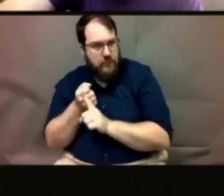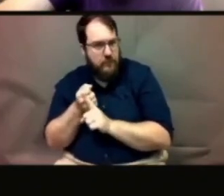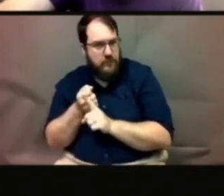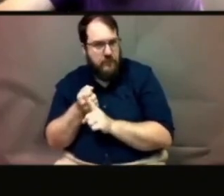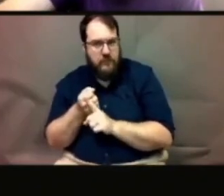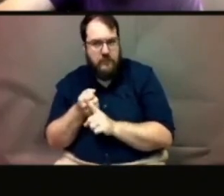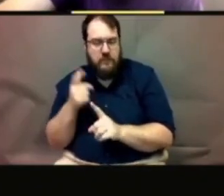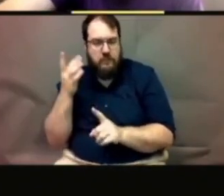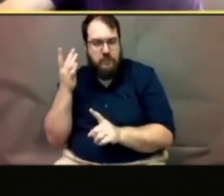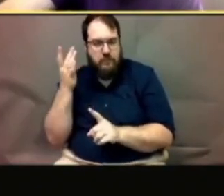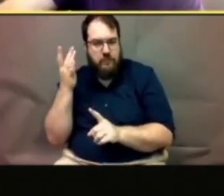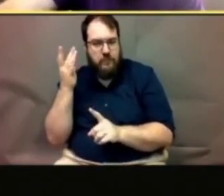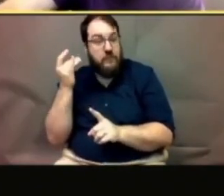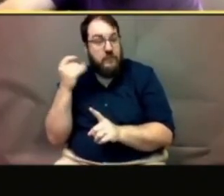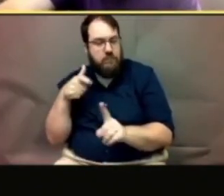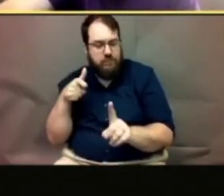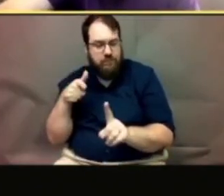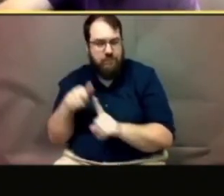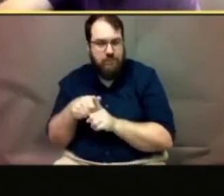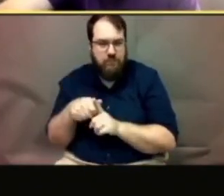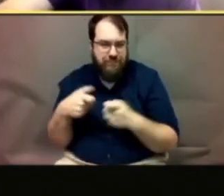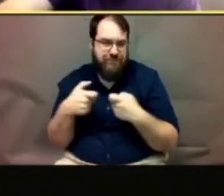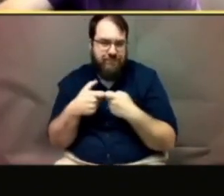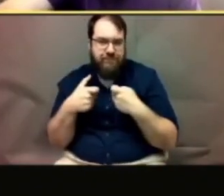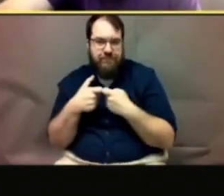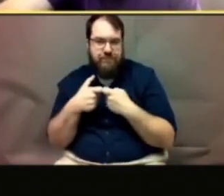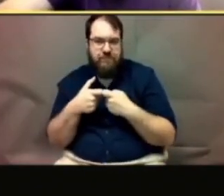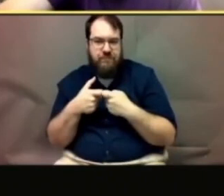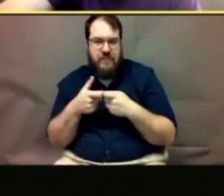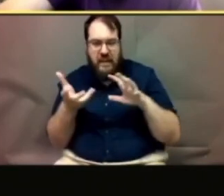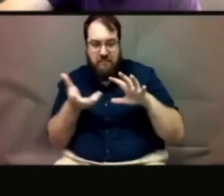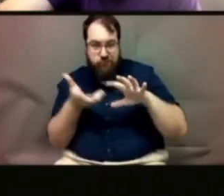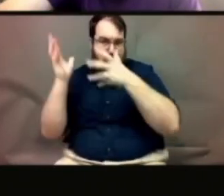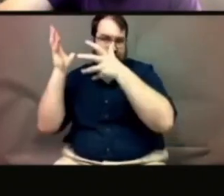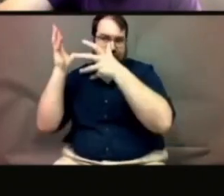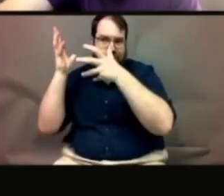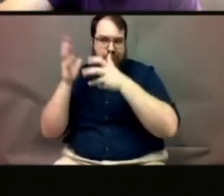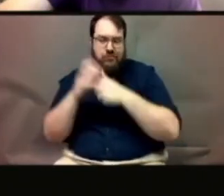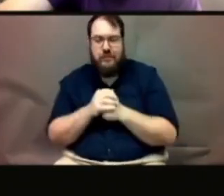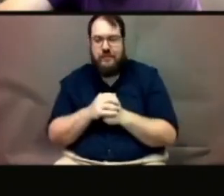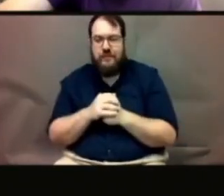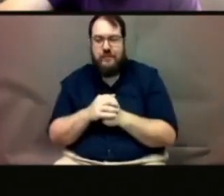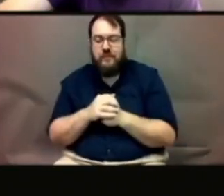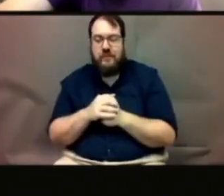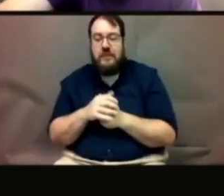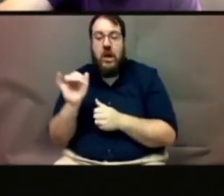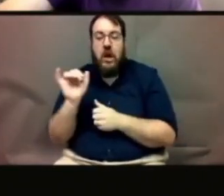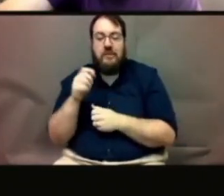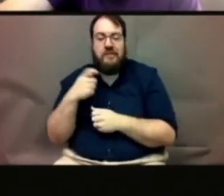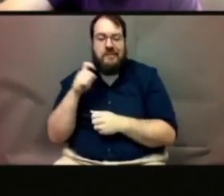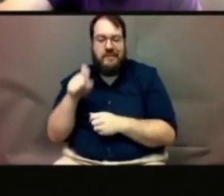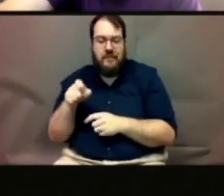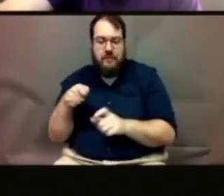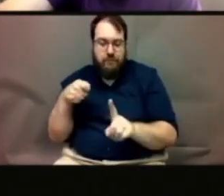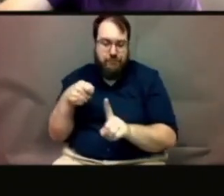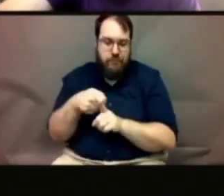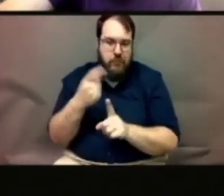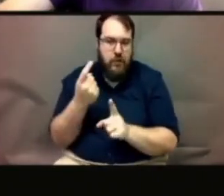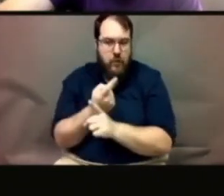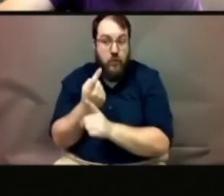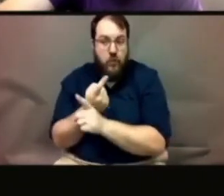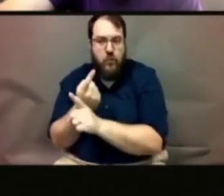espera aí só um minutinho que eu estou fazendo os plugins aqui sim está um pouco caótico aqui muitas atividades ao mesmo tempo